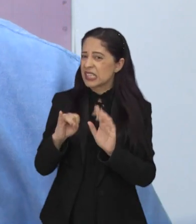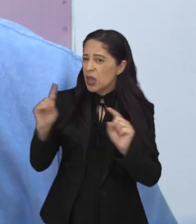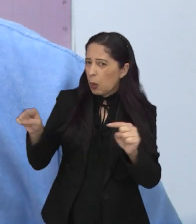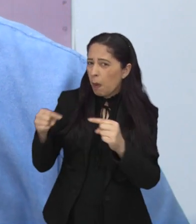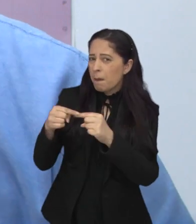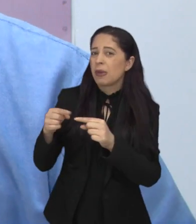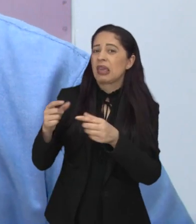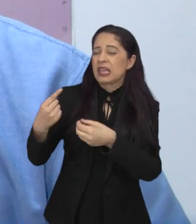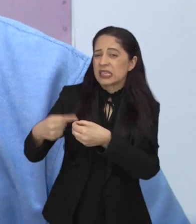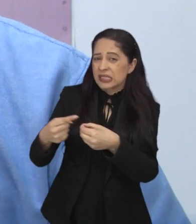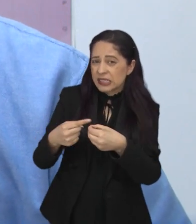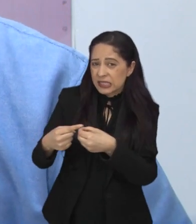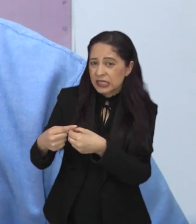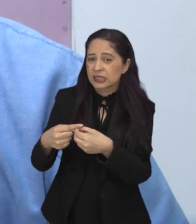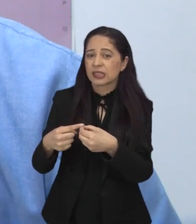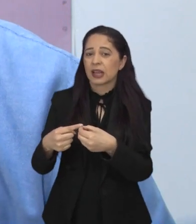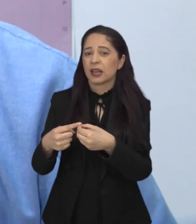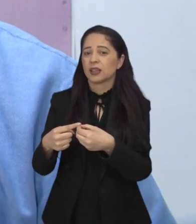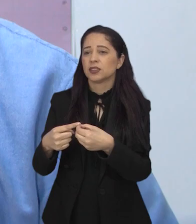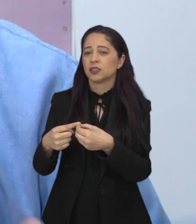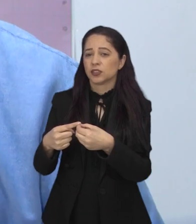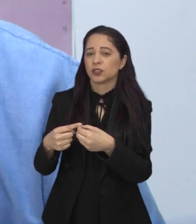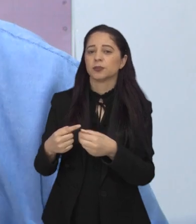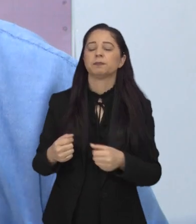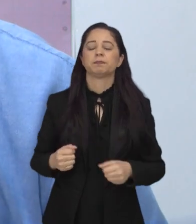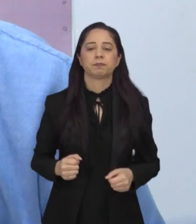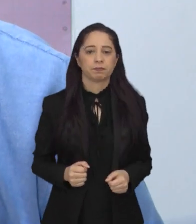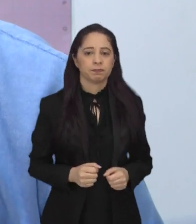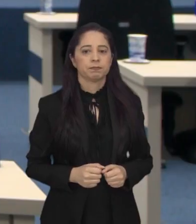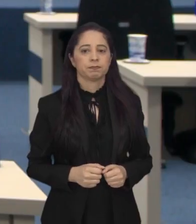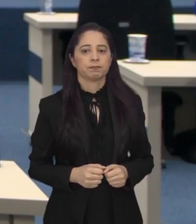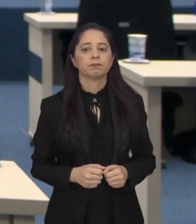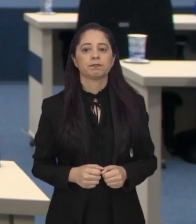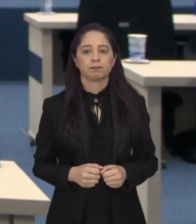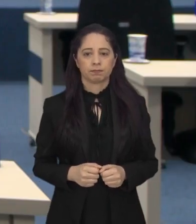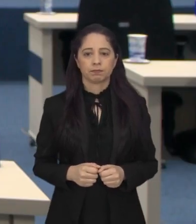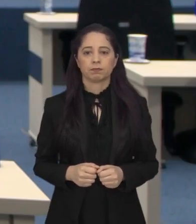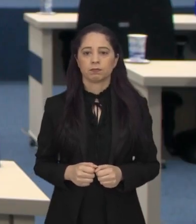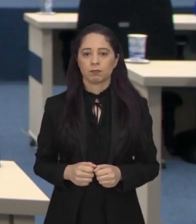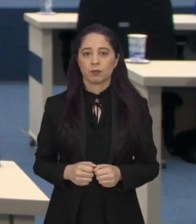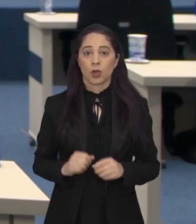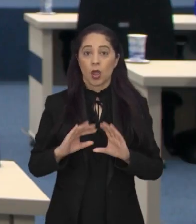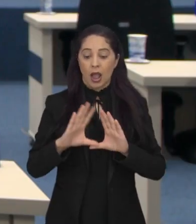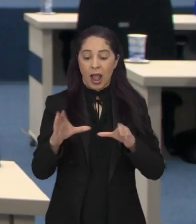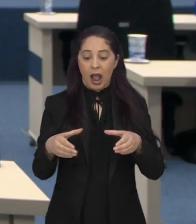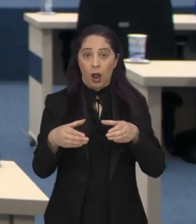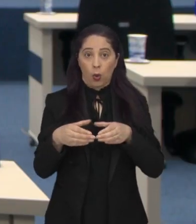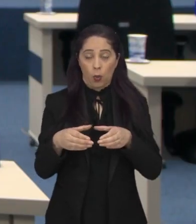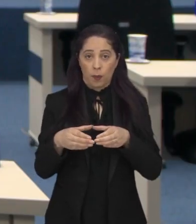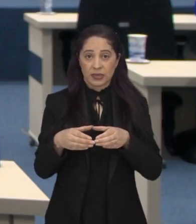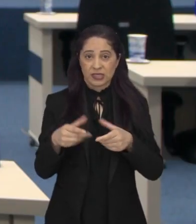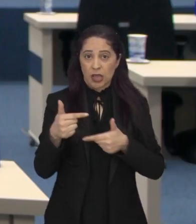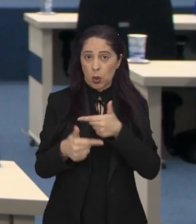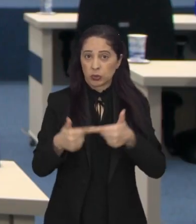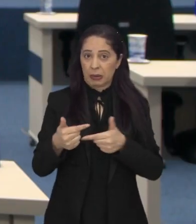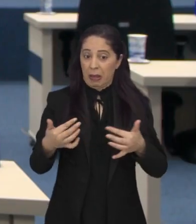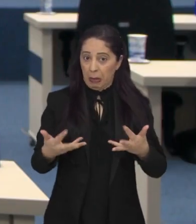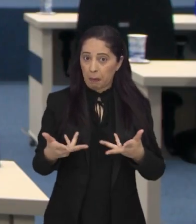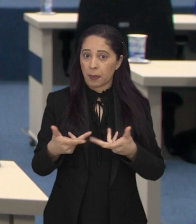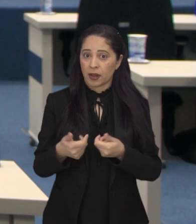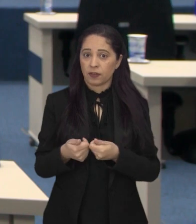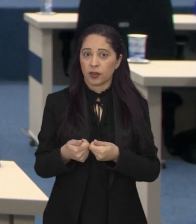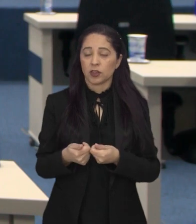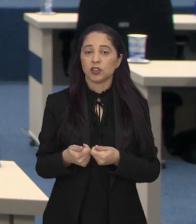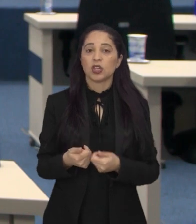viável, né? Se tem o que isso vai transformar na nossa cidade. Para se ter uma ideia da importância do trabalho da comissão,